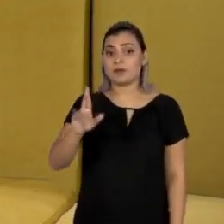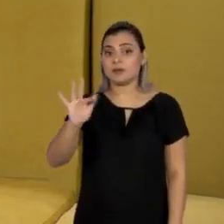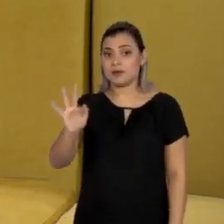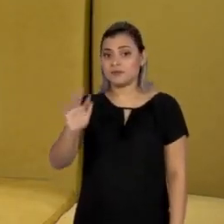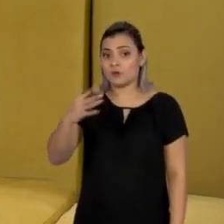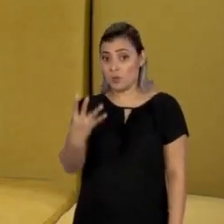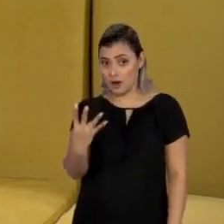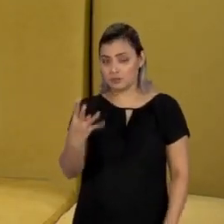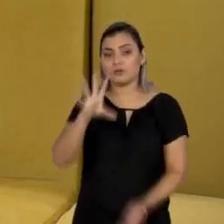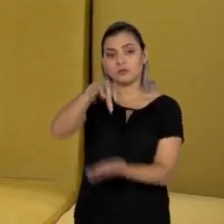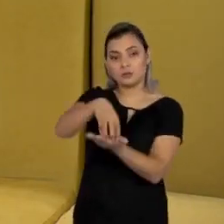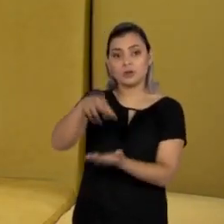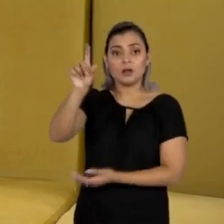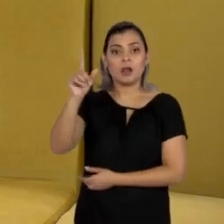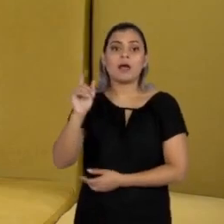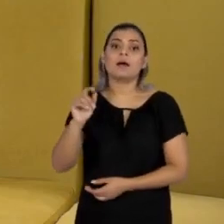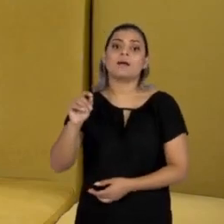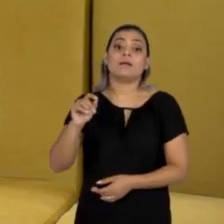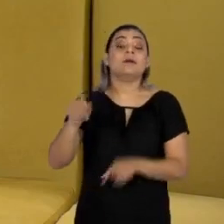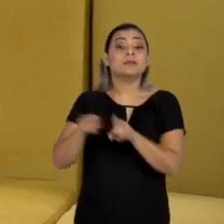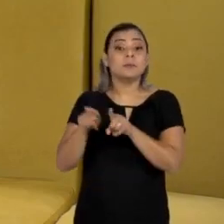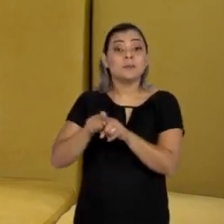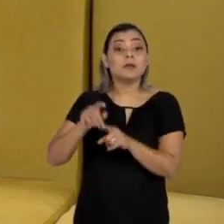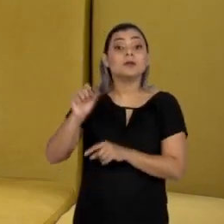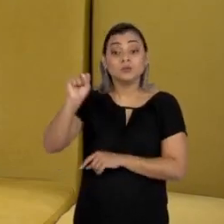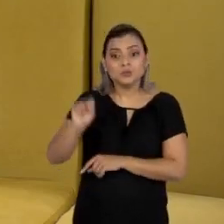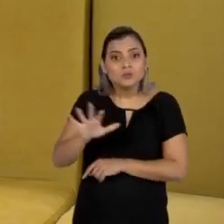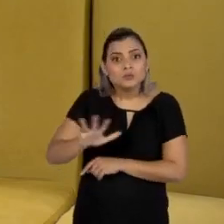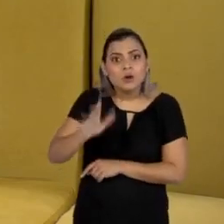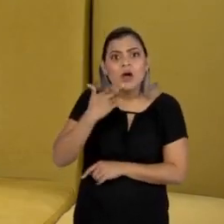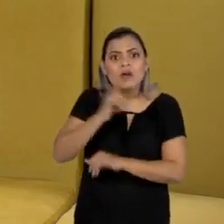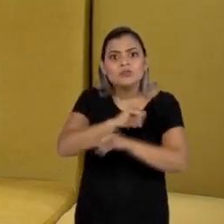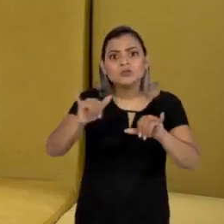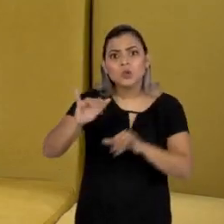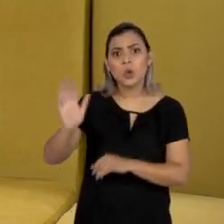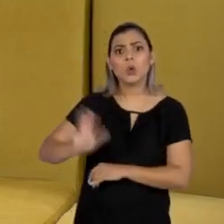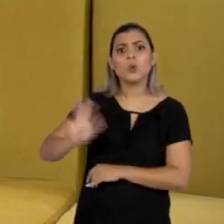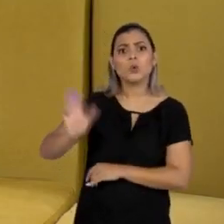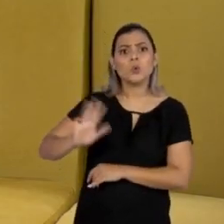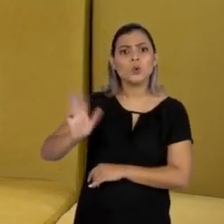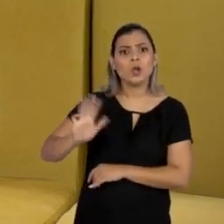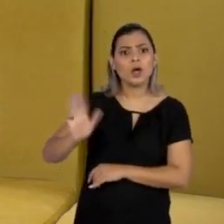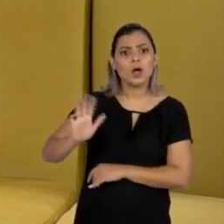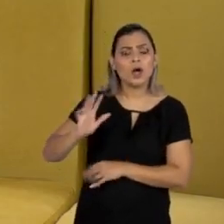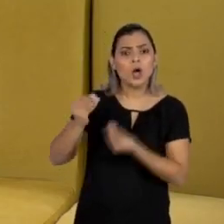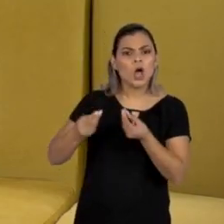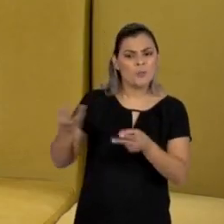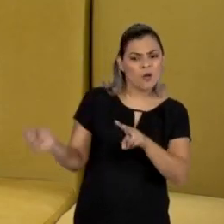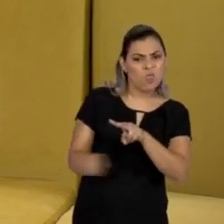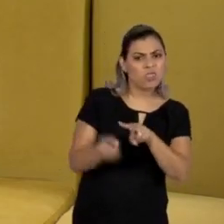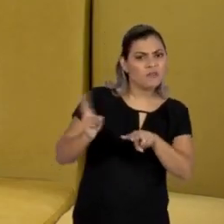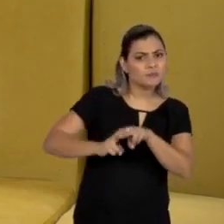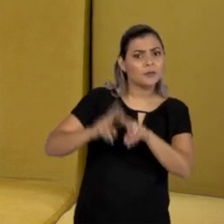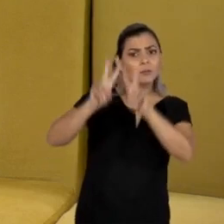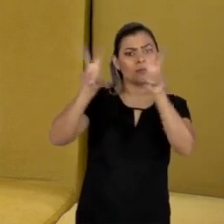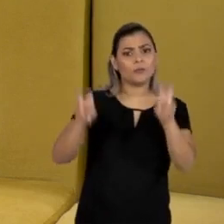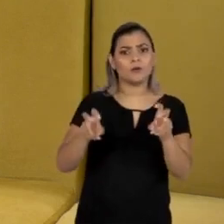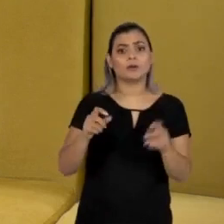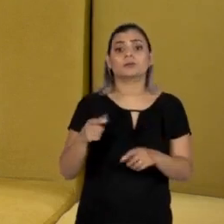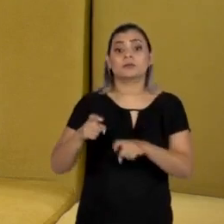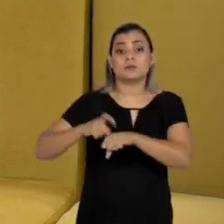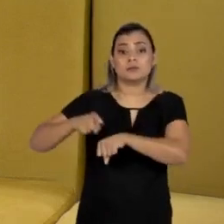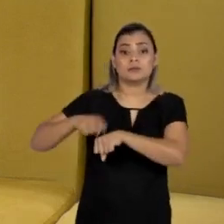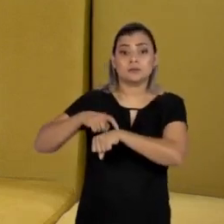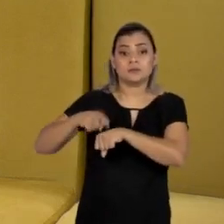Alegre julga neste momento o pedido de anulação da condenação do ex-presidente Luiz Inácio Lula da Silva no caso do sítio